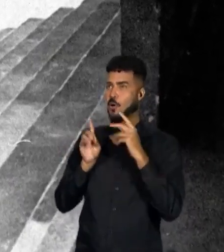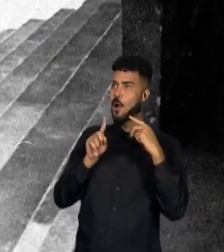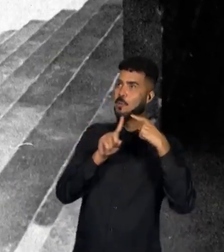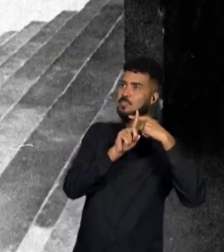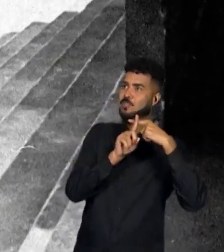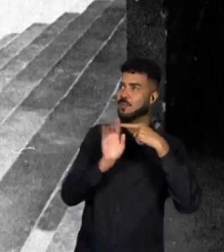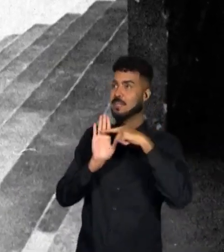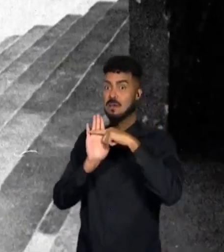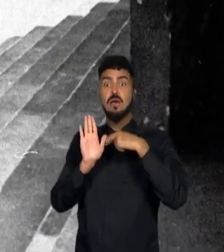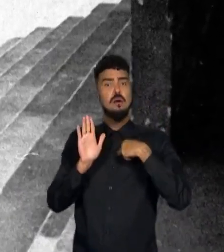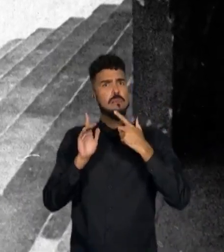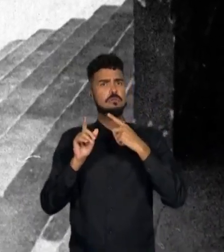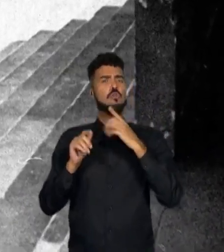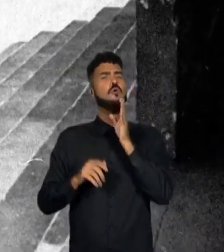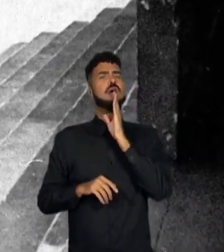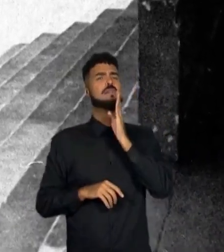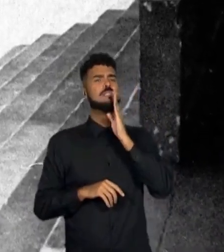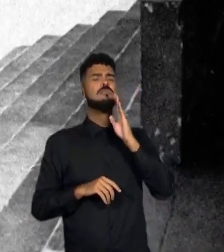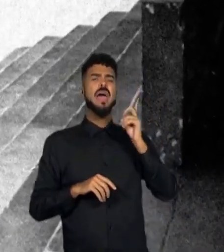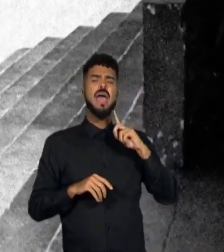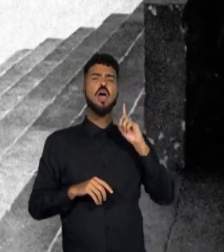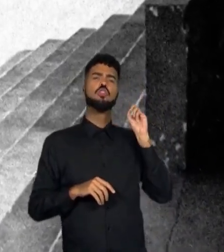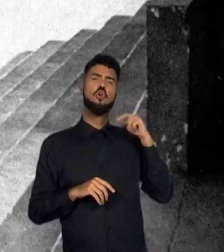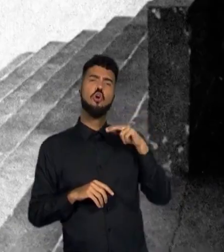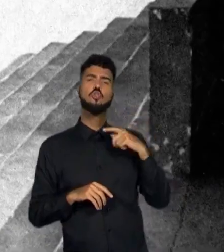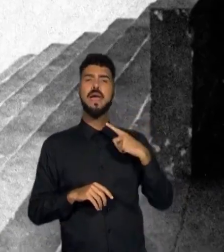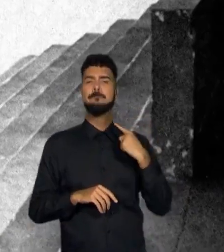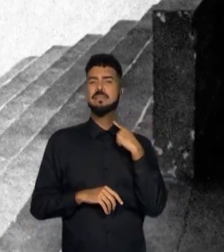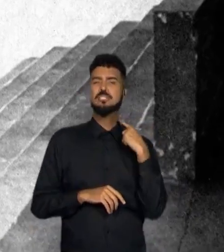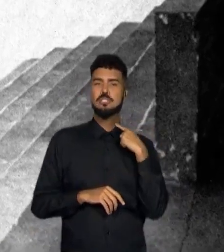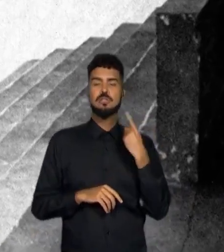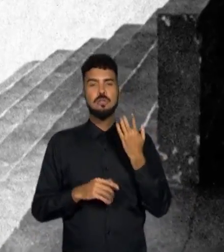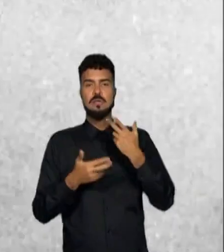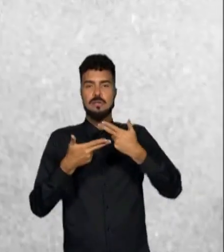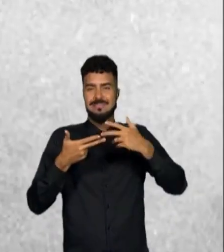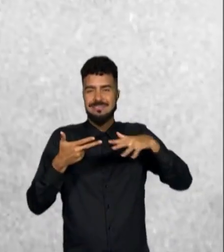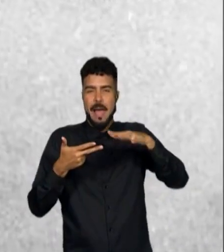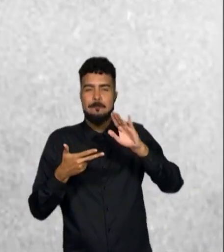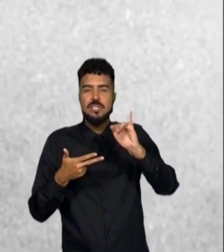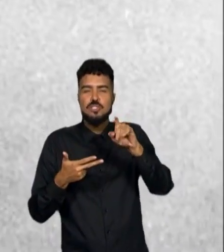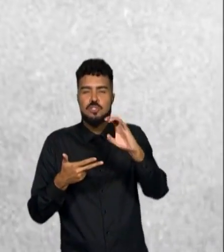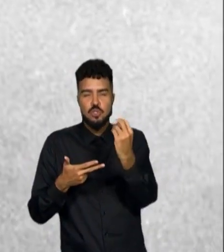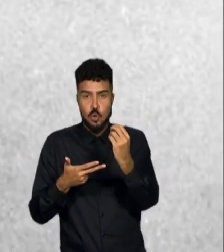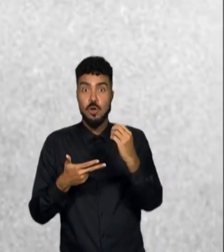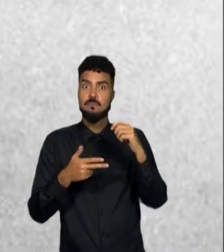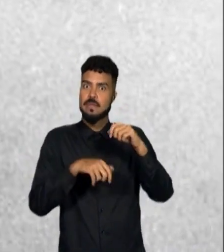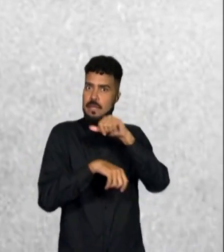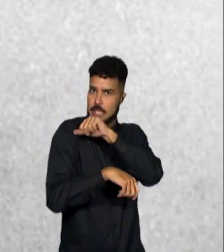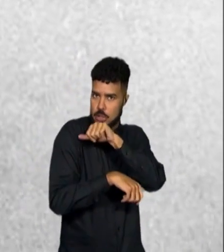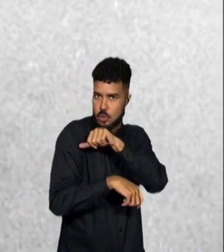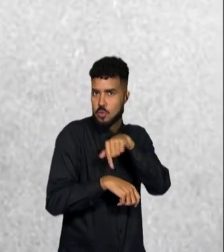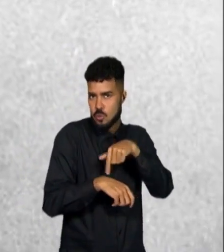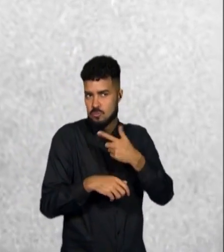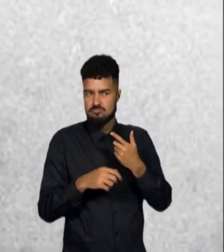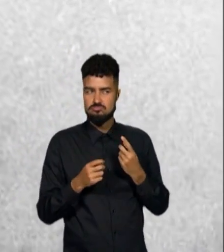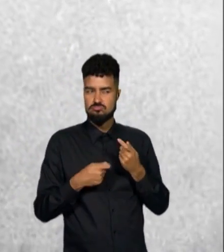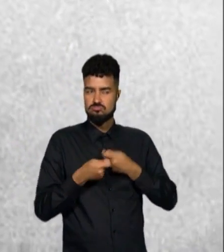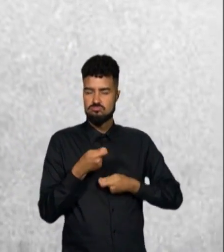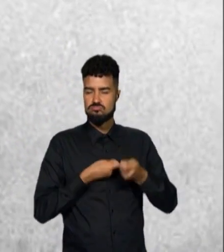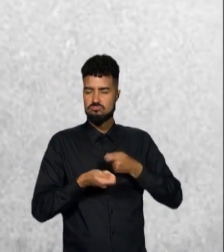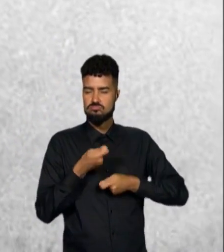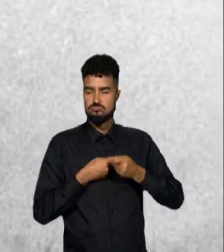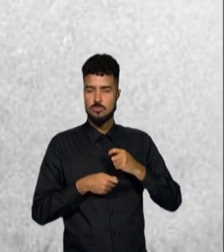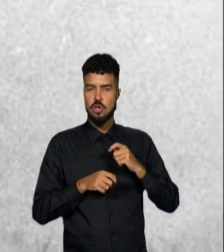como um dos maiores donos de bancas do jogo do bicho do Rio de Janeiro. Além das polêmicas, Castor